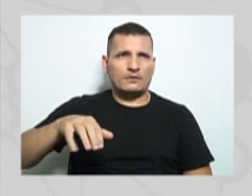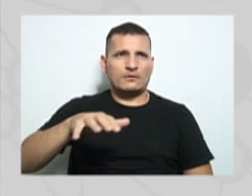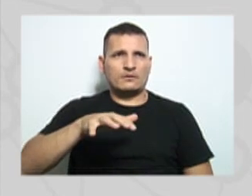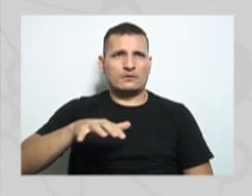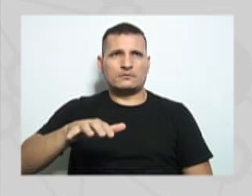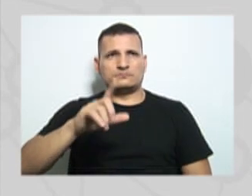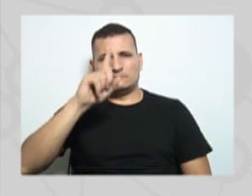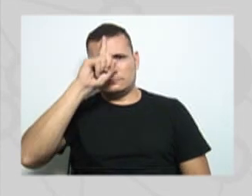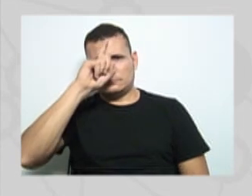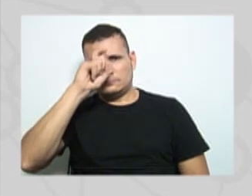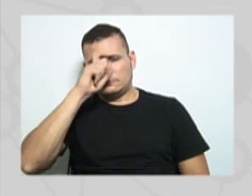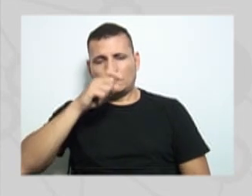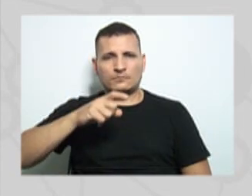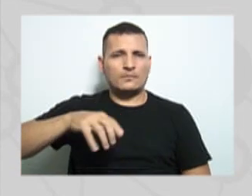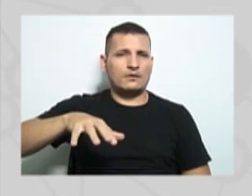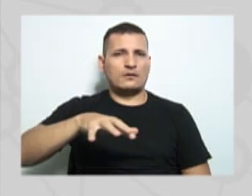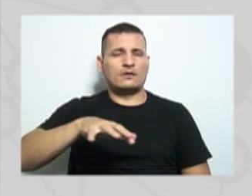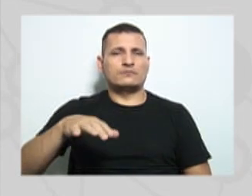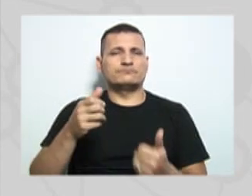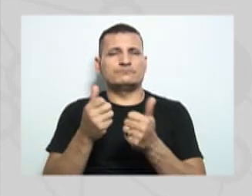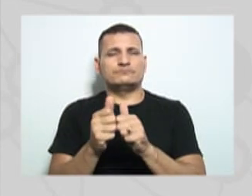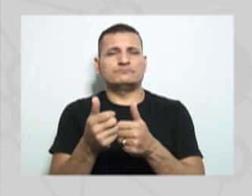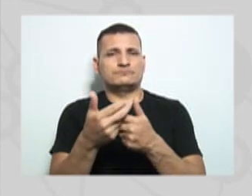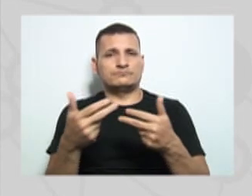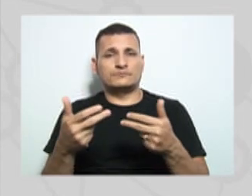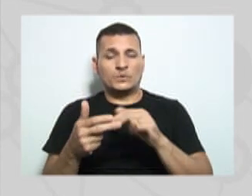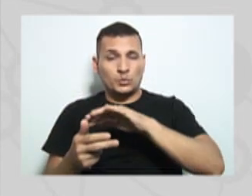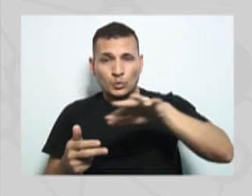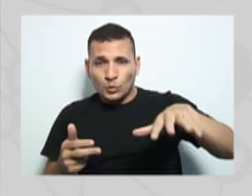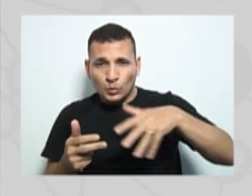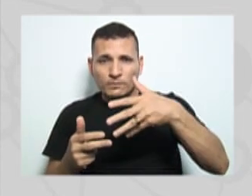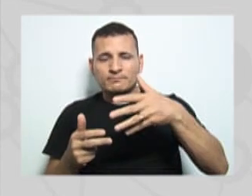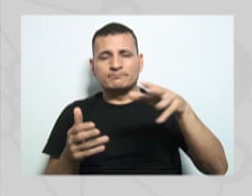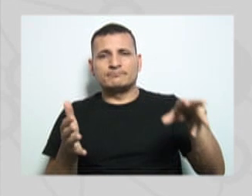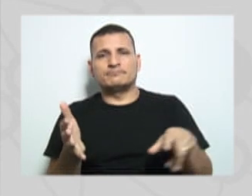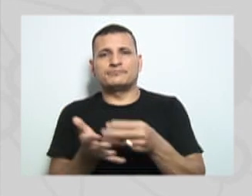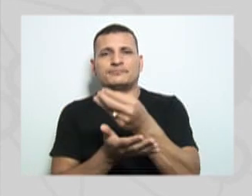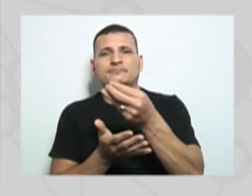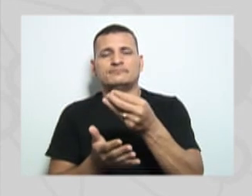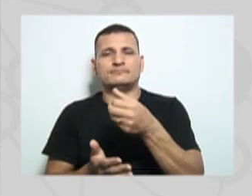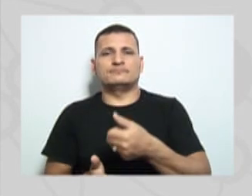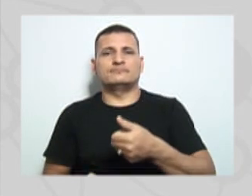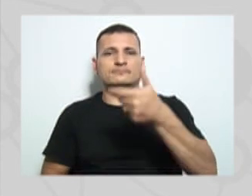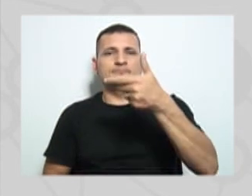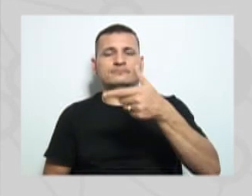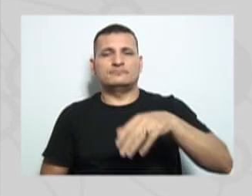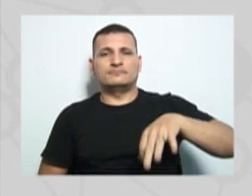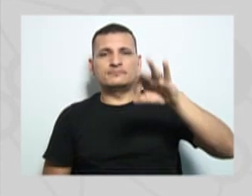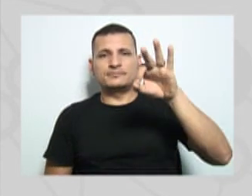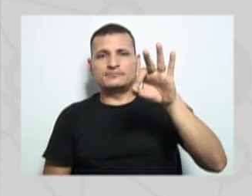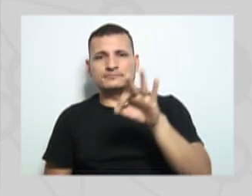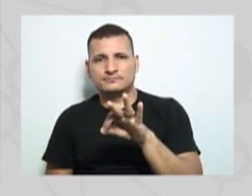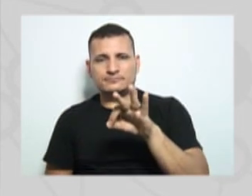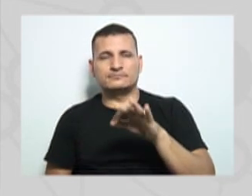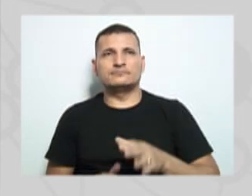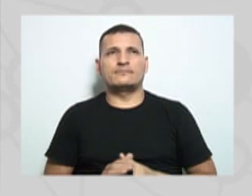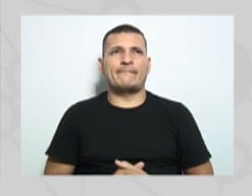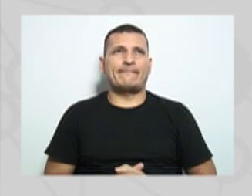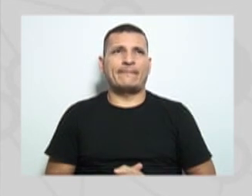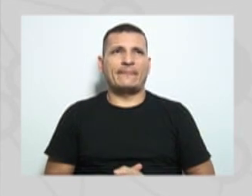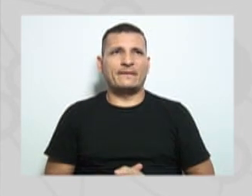ter 12%, independente do ramo, será 12%.